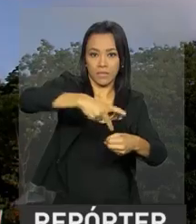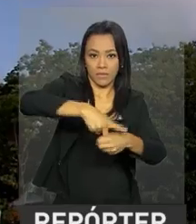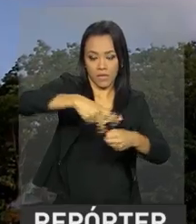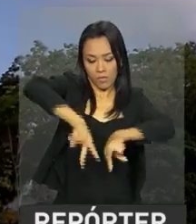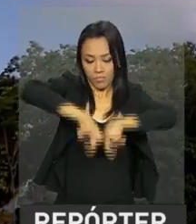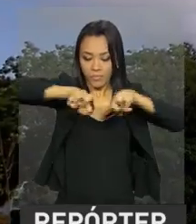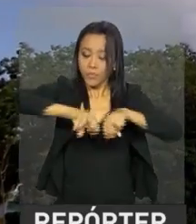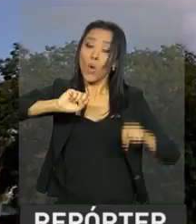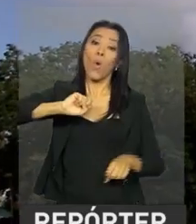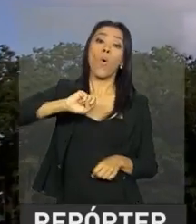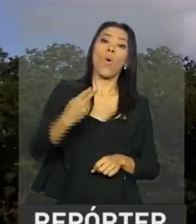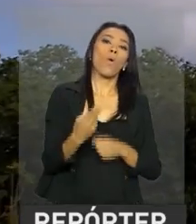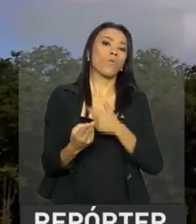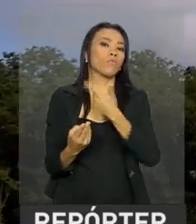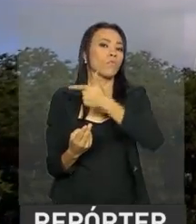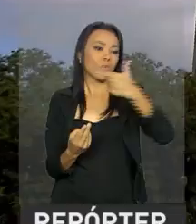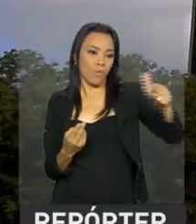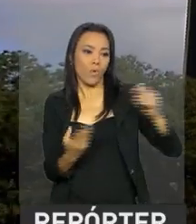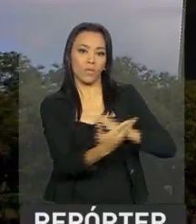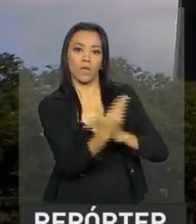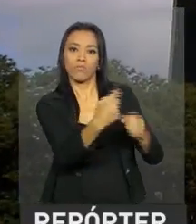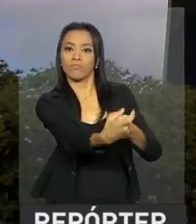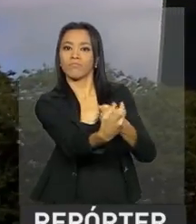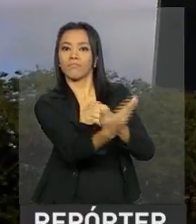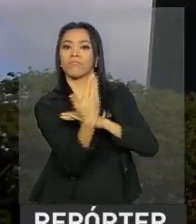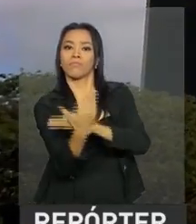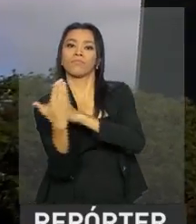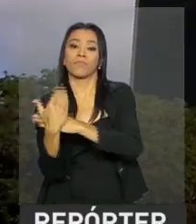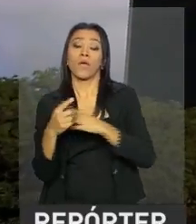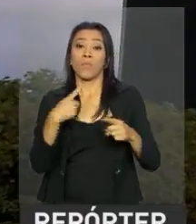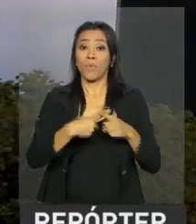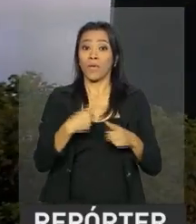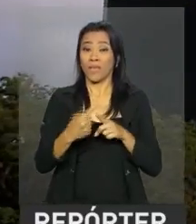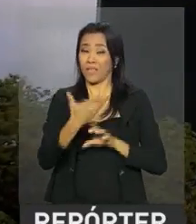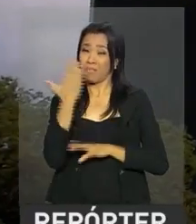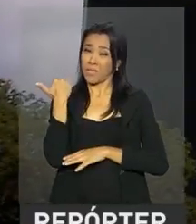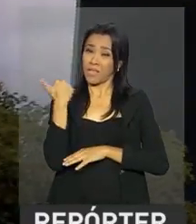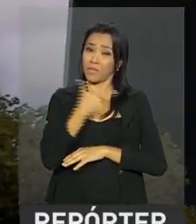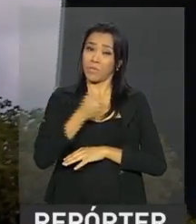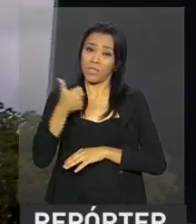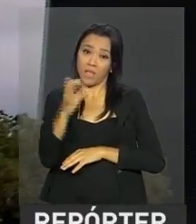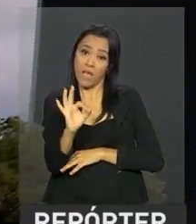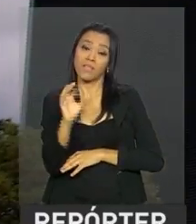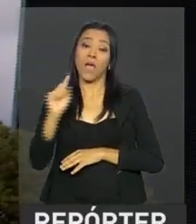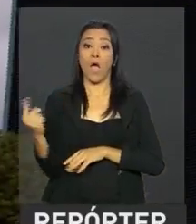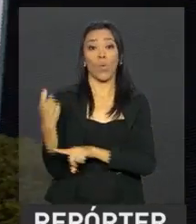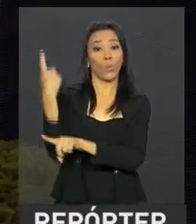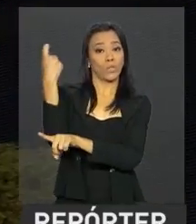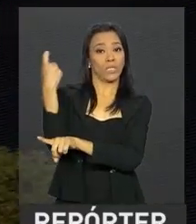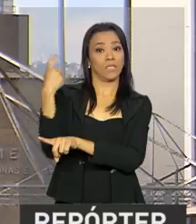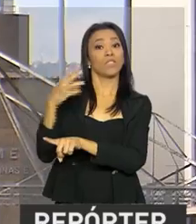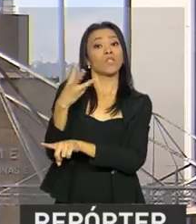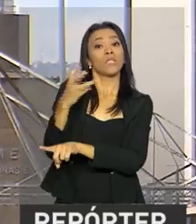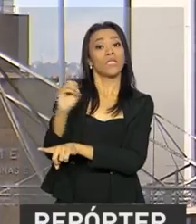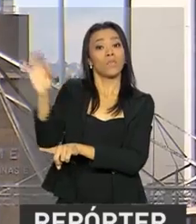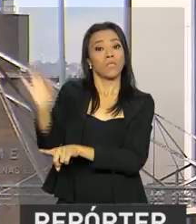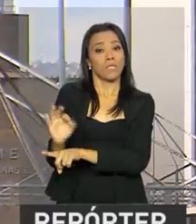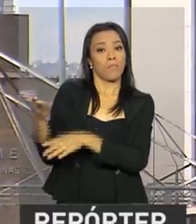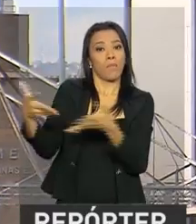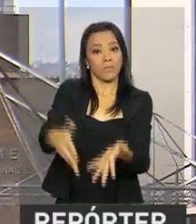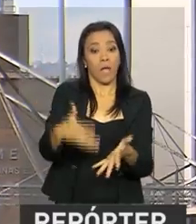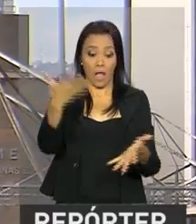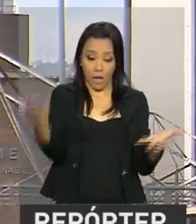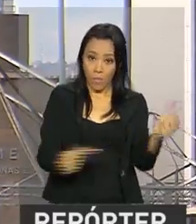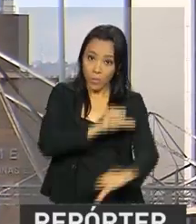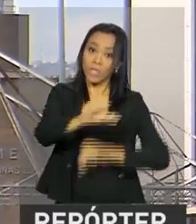2010, obrigava a Petrobras a ser operadora exclusiva no pré-sal, com participação mínima de 30%. Com a mudança,